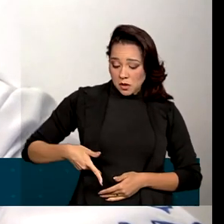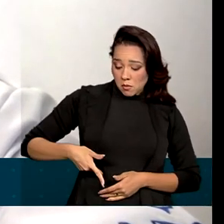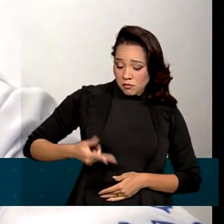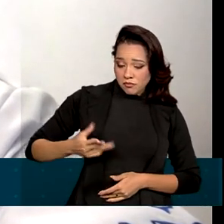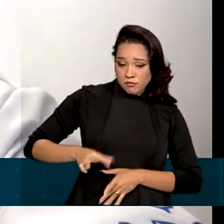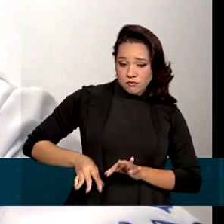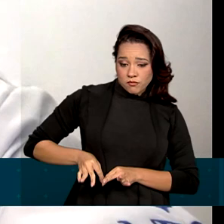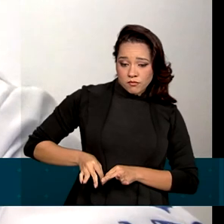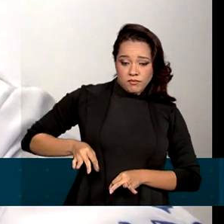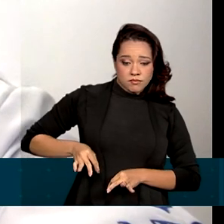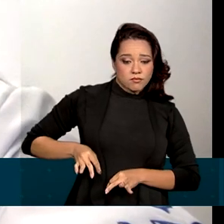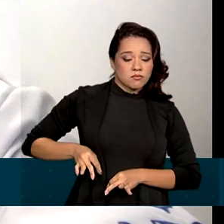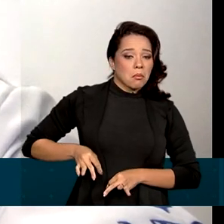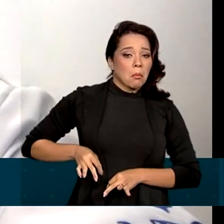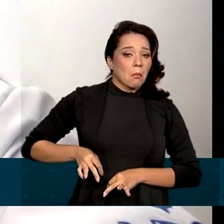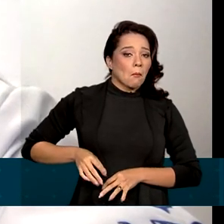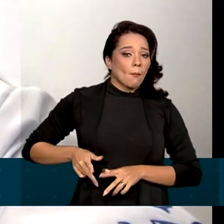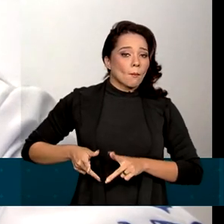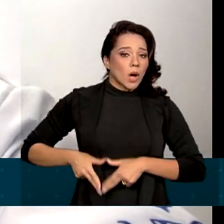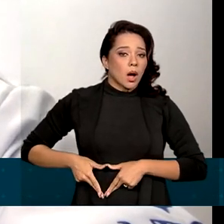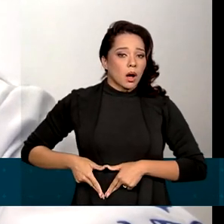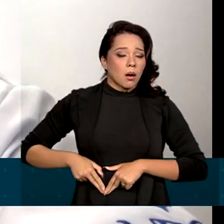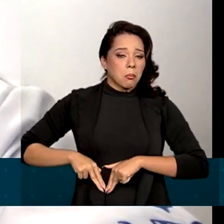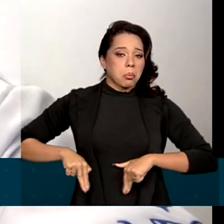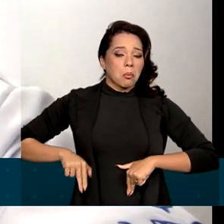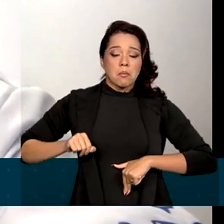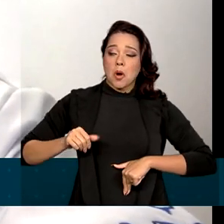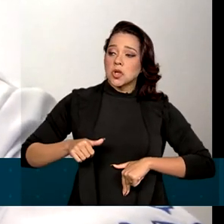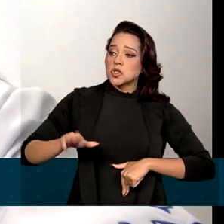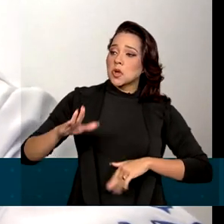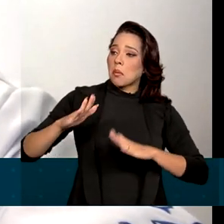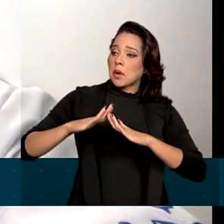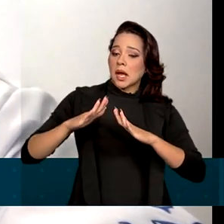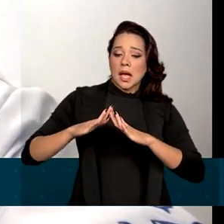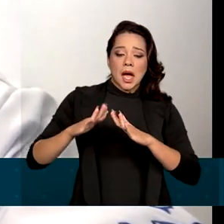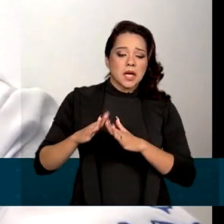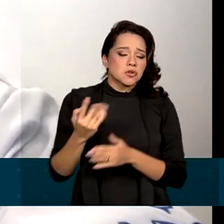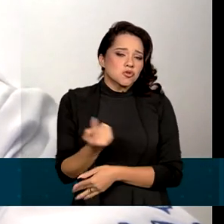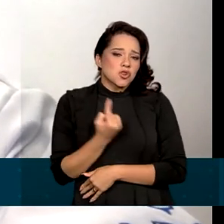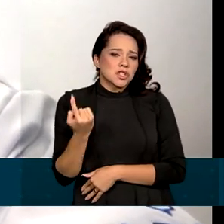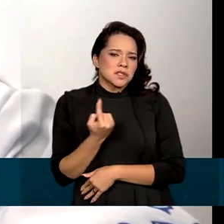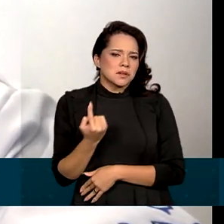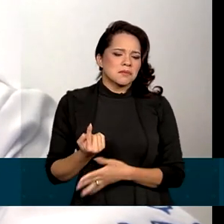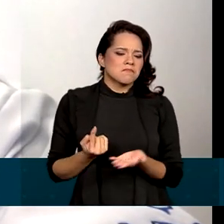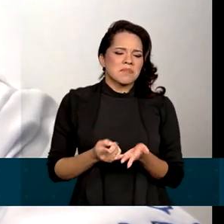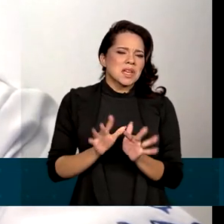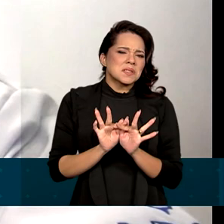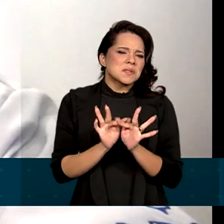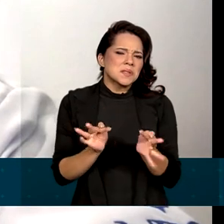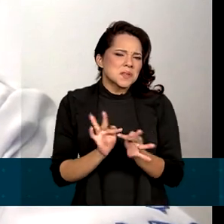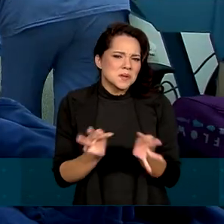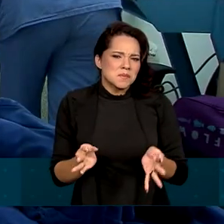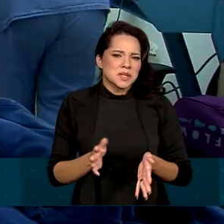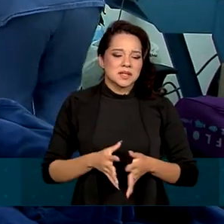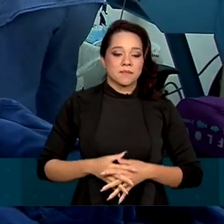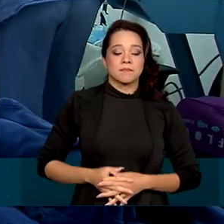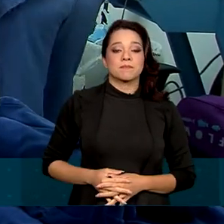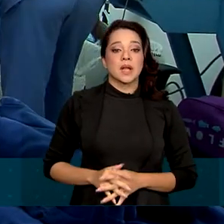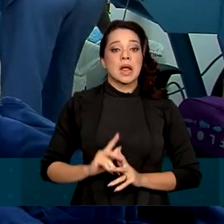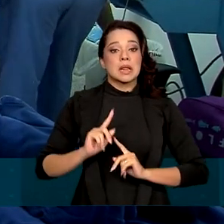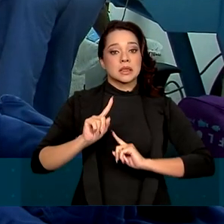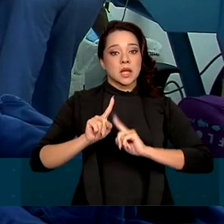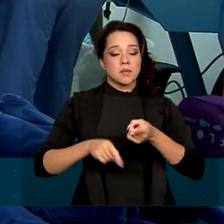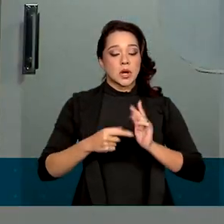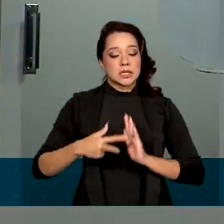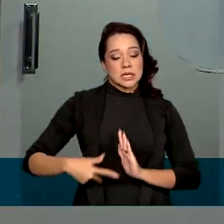procedimento ele pode e ir para casa em meios próprios é um procedimento que a gente faz em clínica habitualmente no